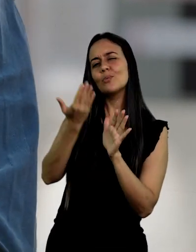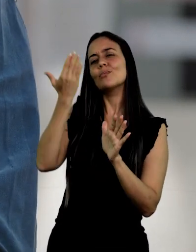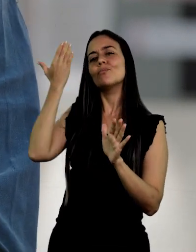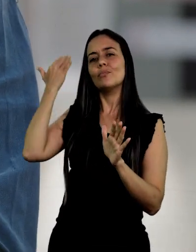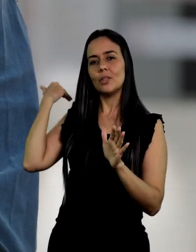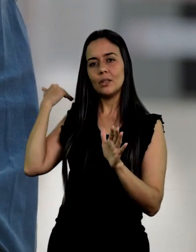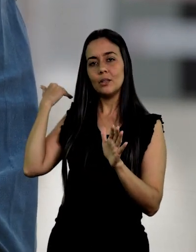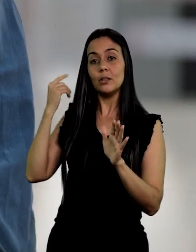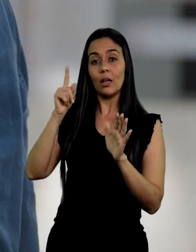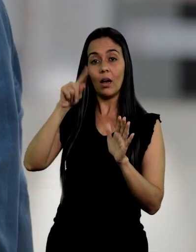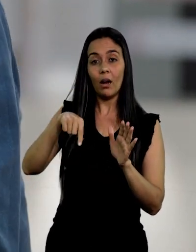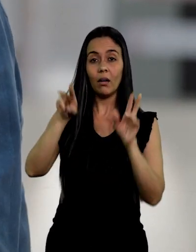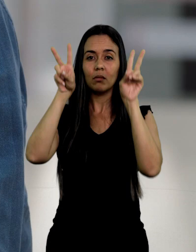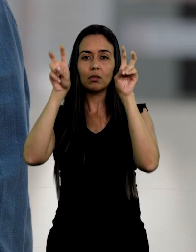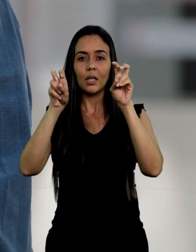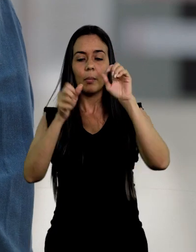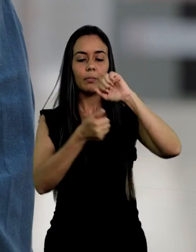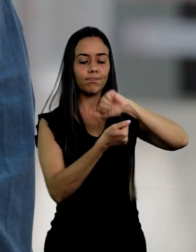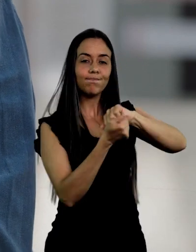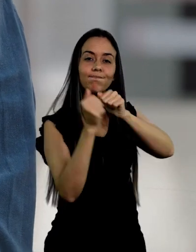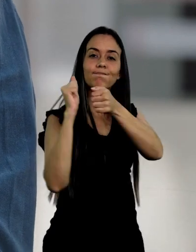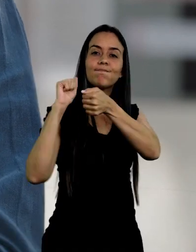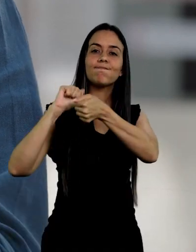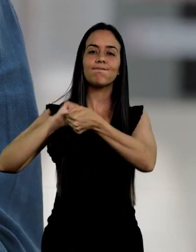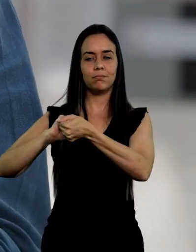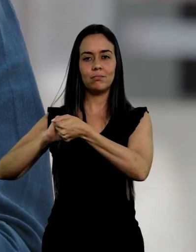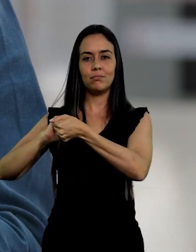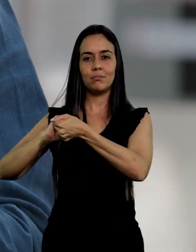humano passou pela diferenciação.